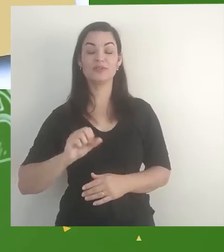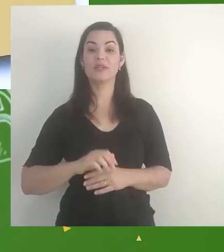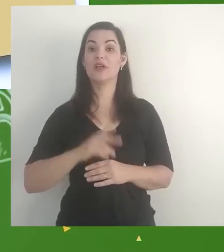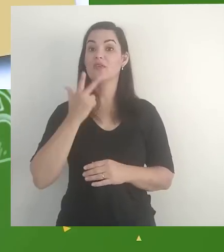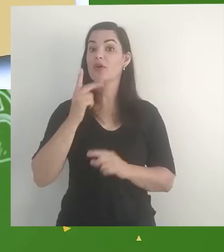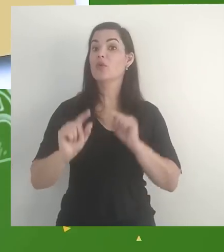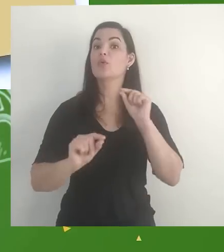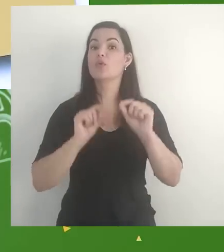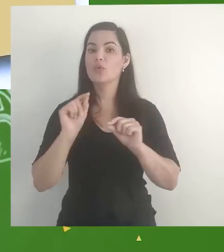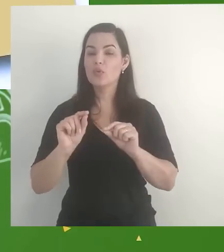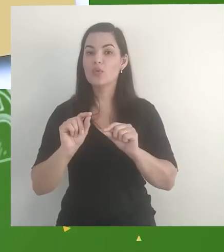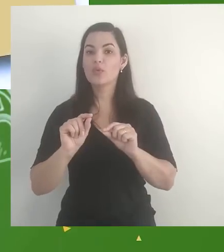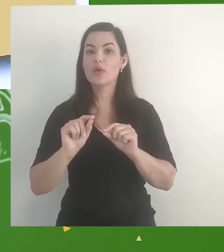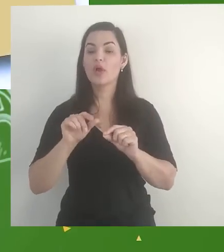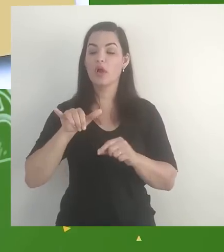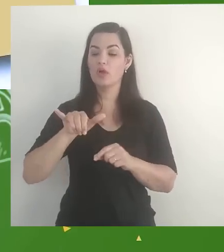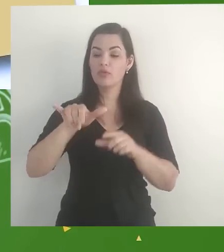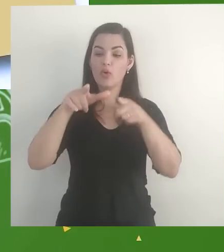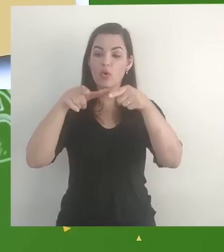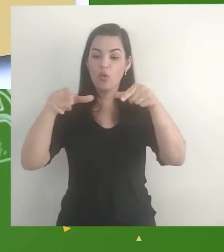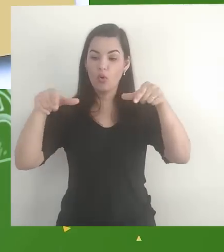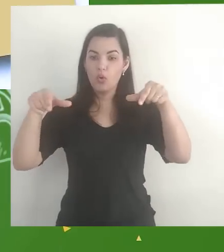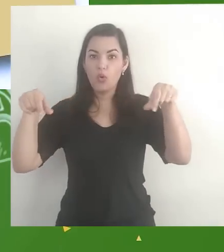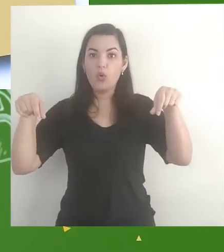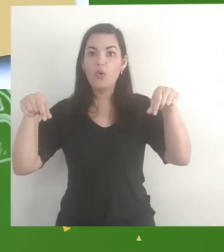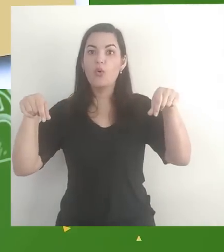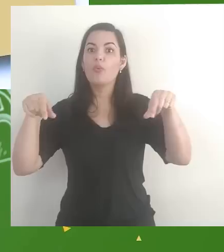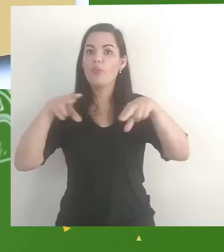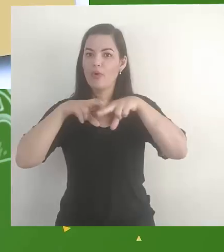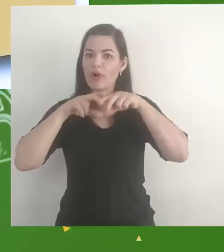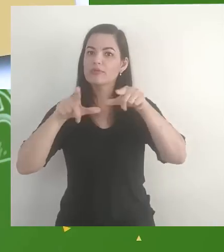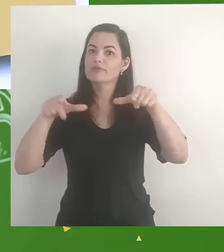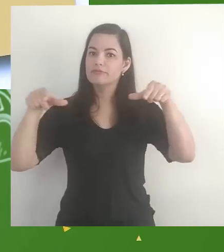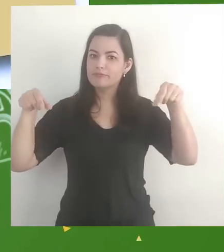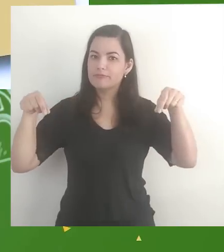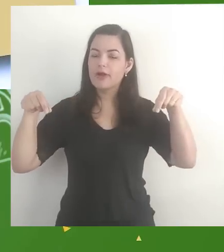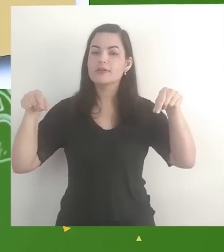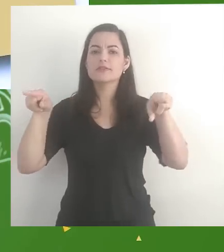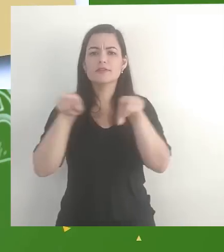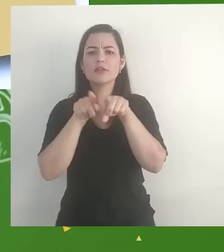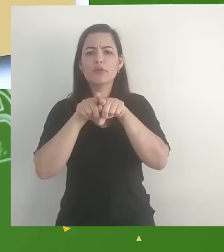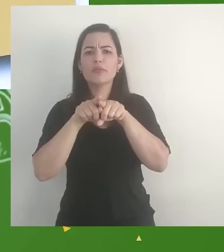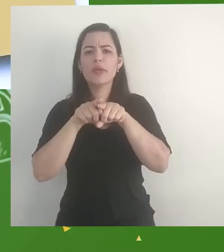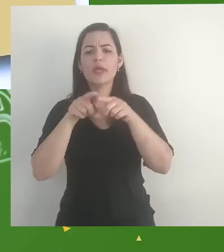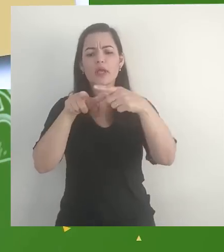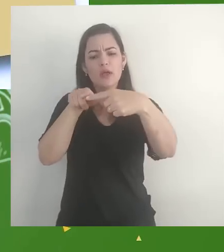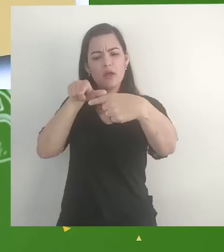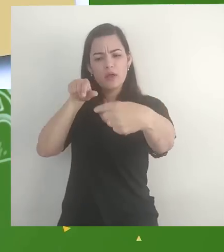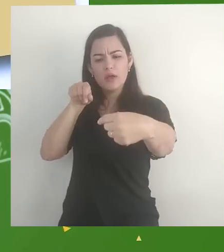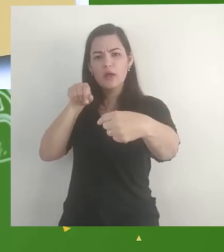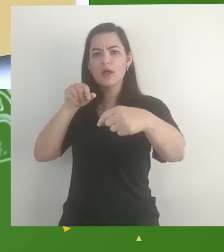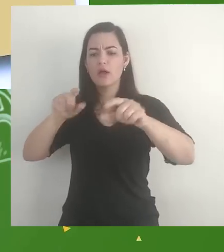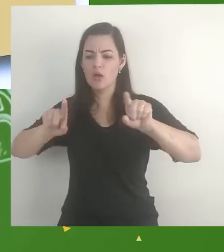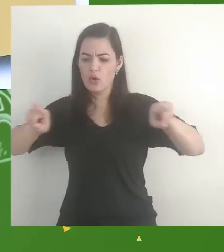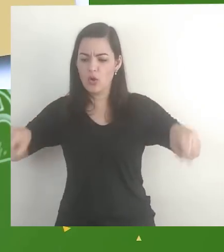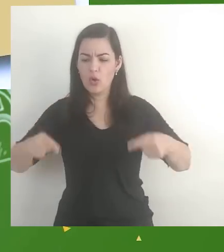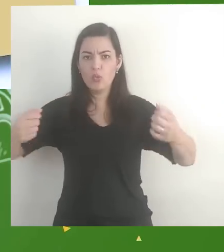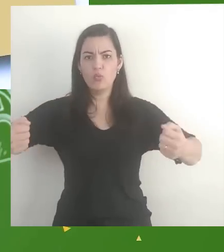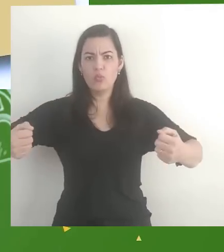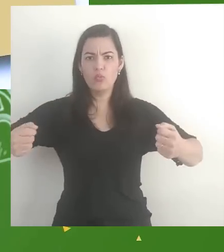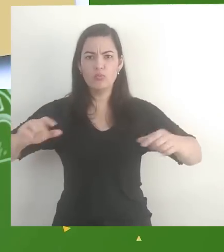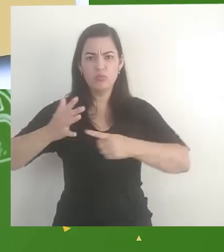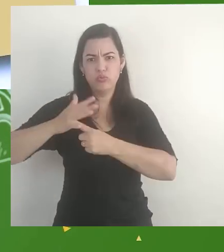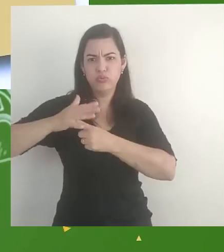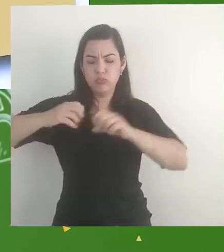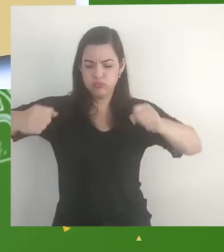do formato das asas e de outras partes, como turbinas e pás, que geram impulsos. Além disso,